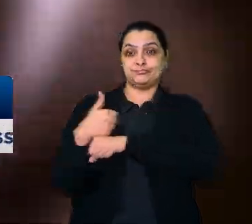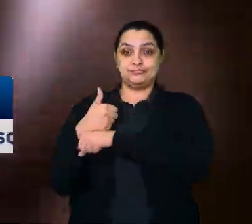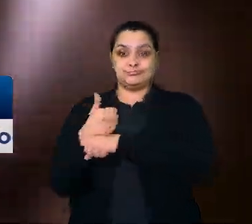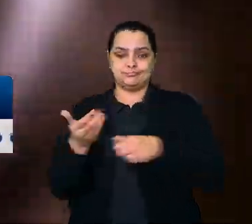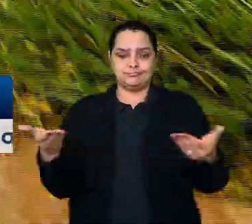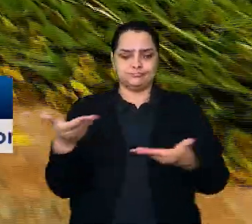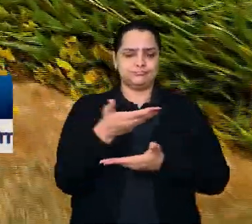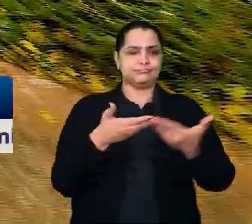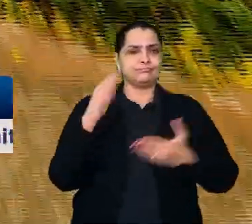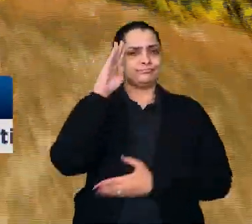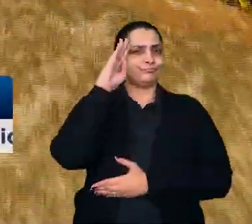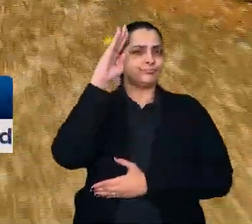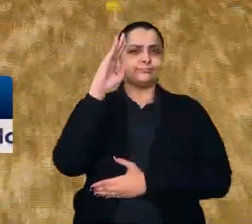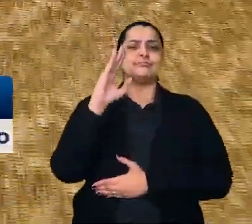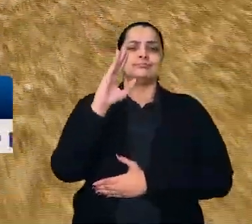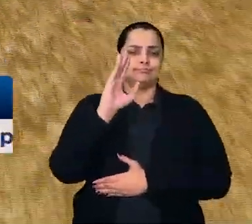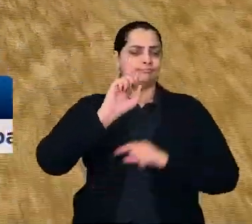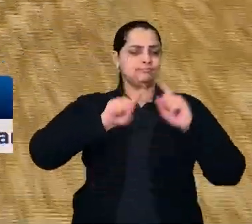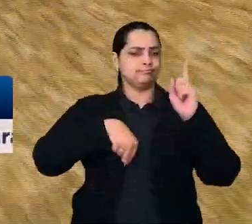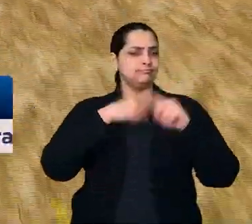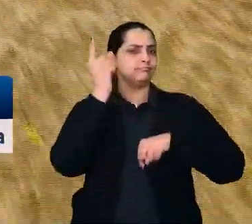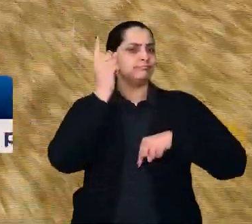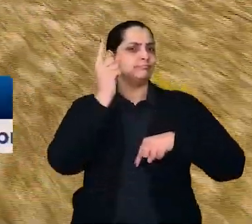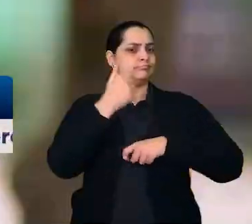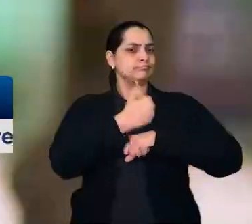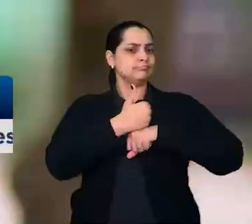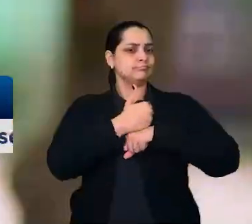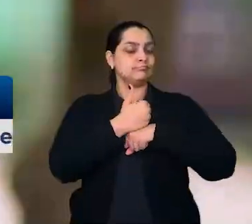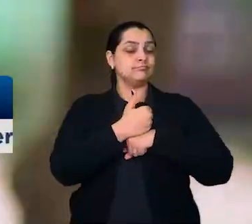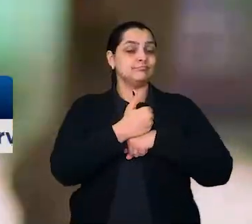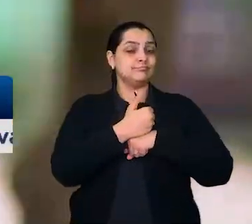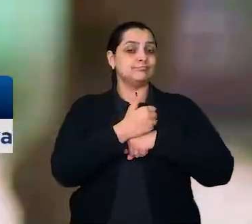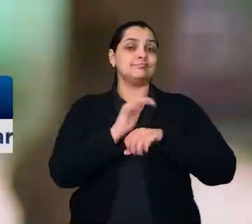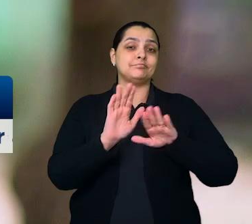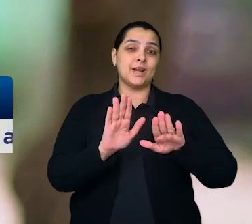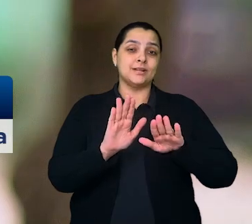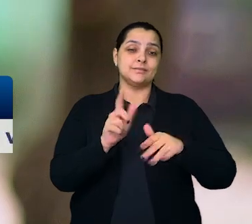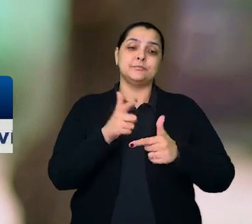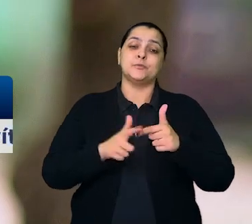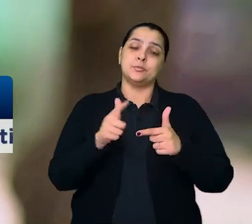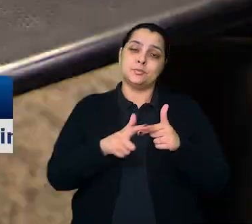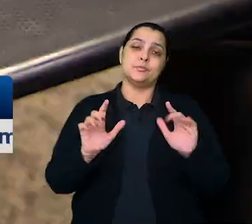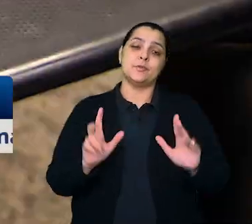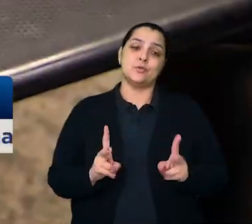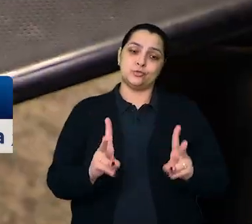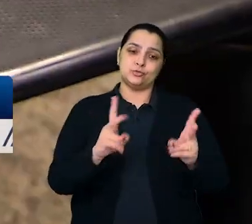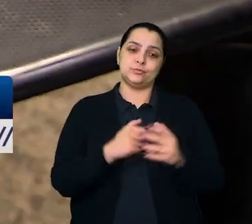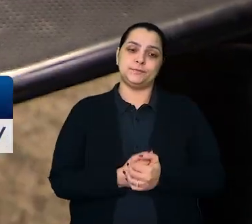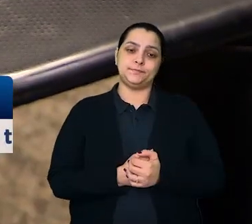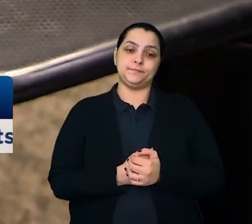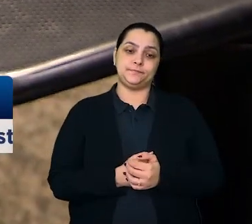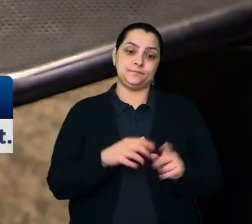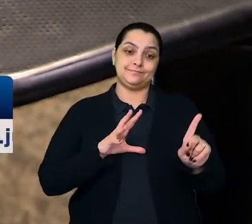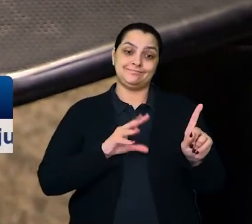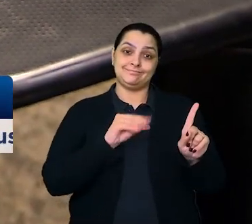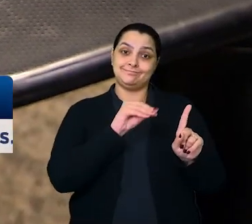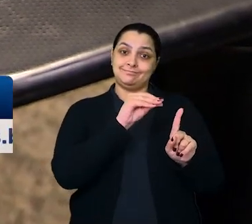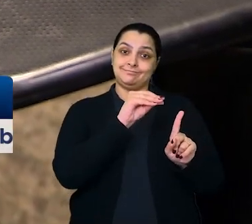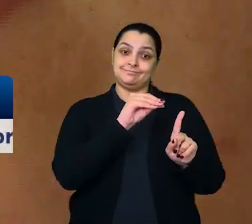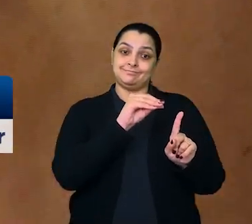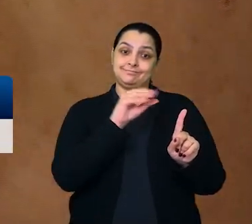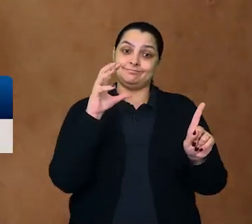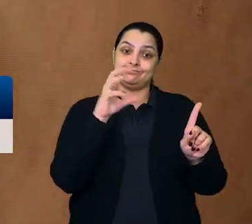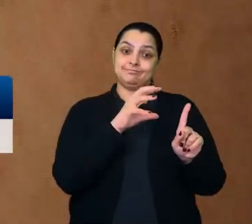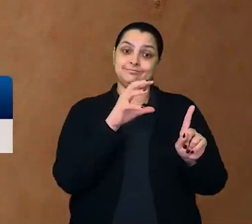são fundamentais para o desenvolvimento de carreiras, um problema ainda persiste: o assédio sexual no trabalho.